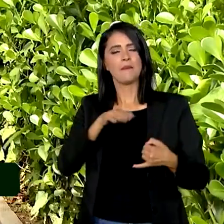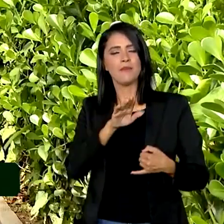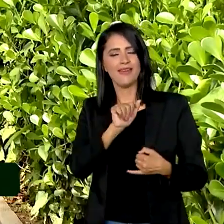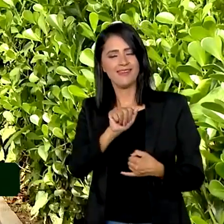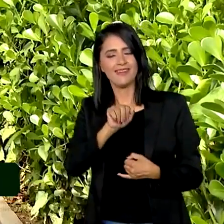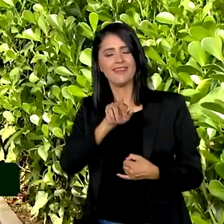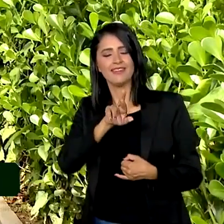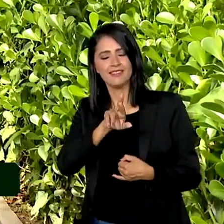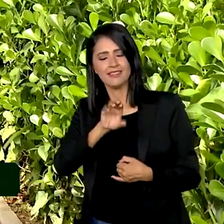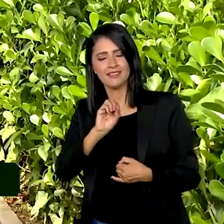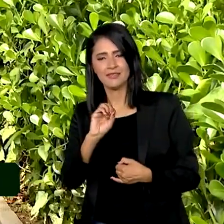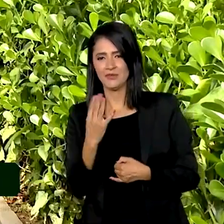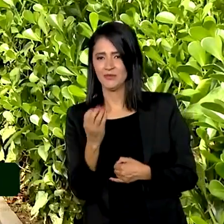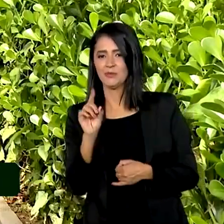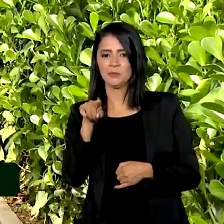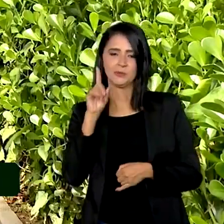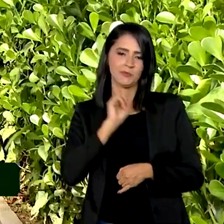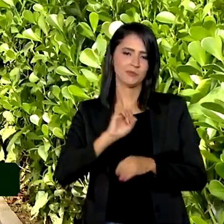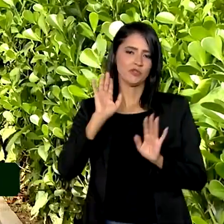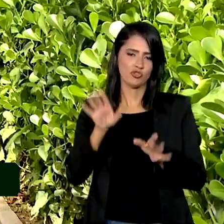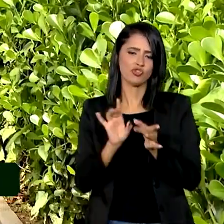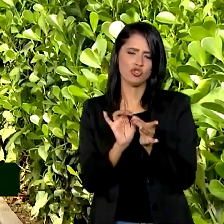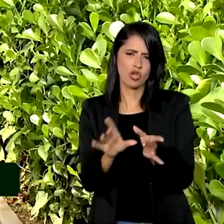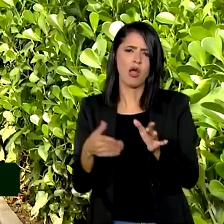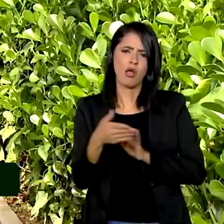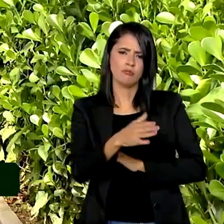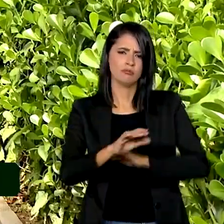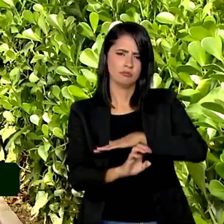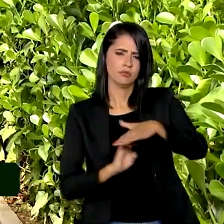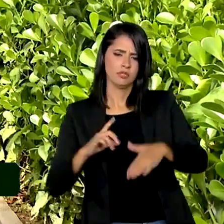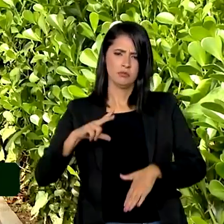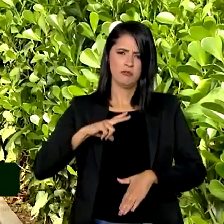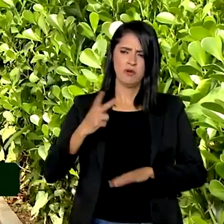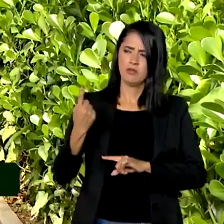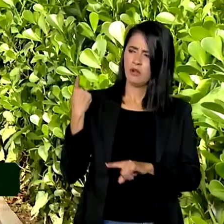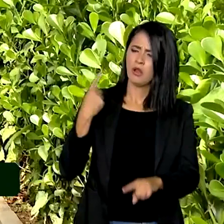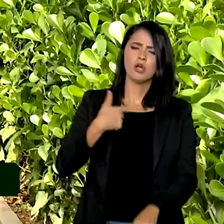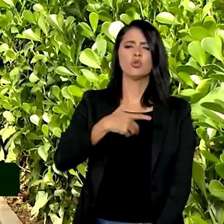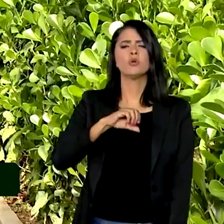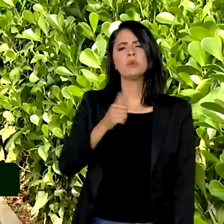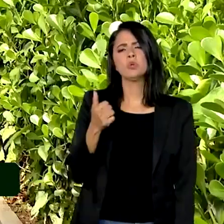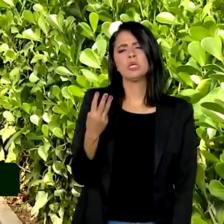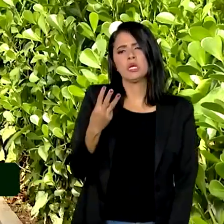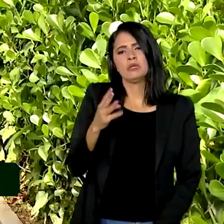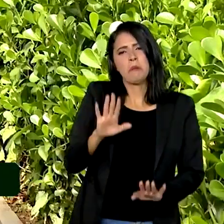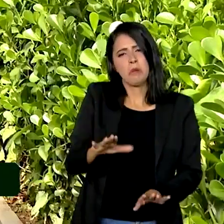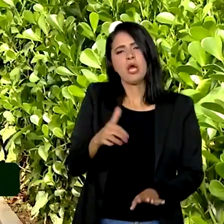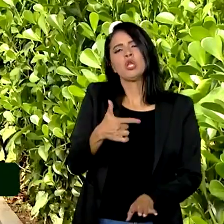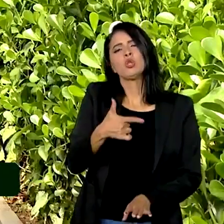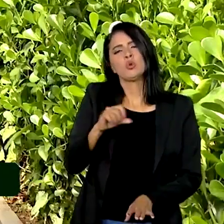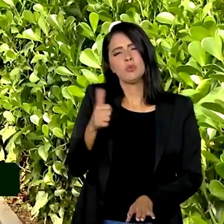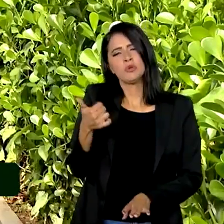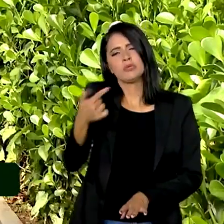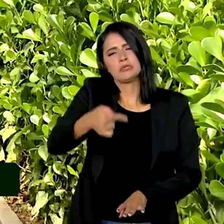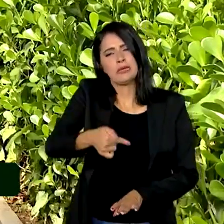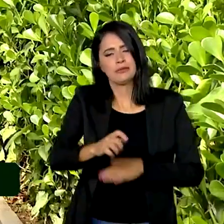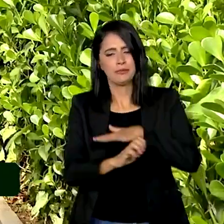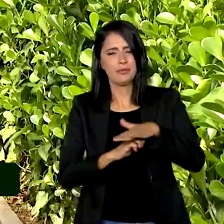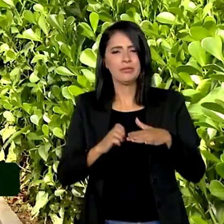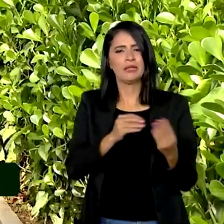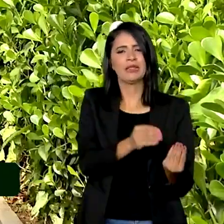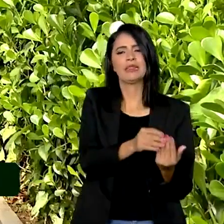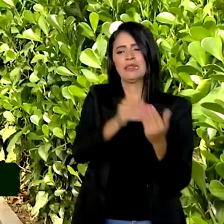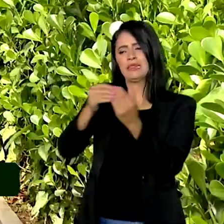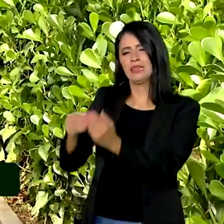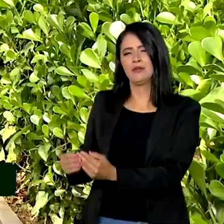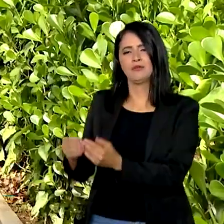Gerais já haviam sido concedidos à iniciativa privada em 2013, mas em 2017 a empresa